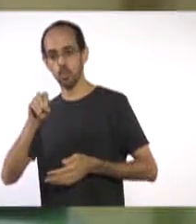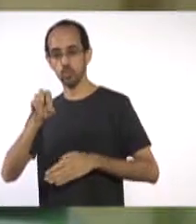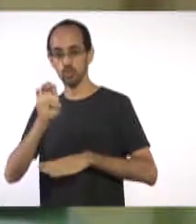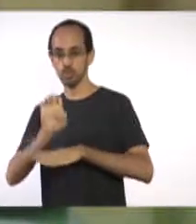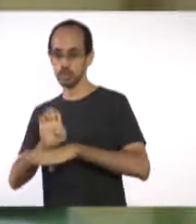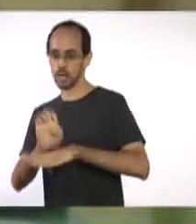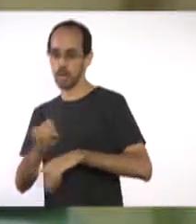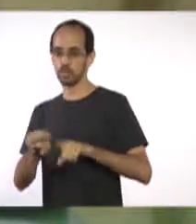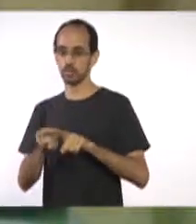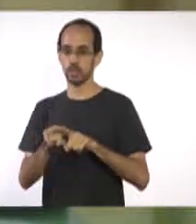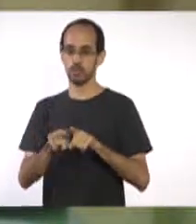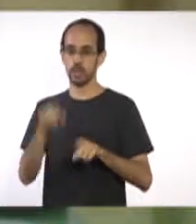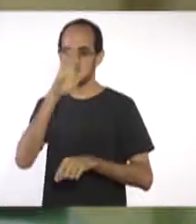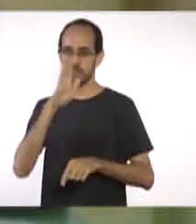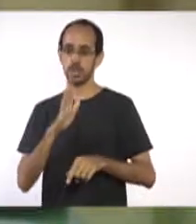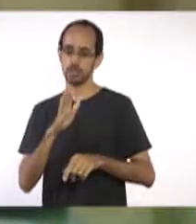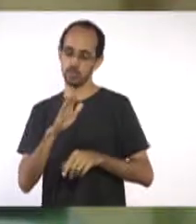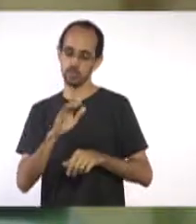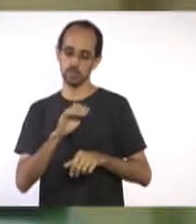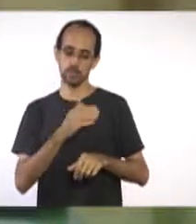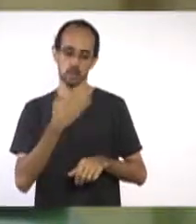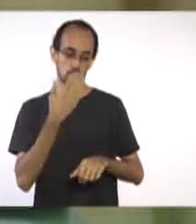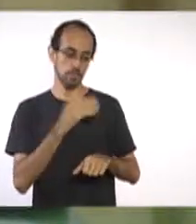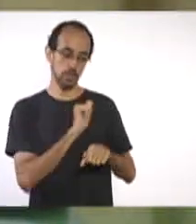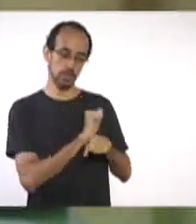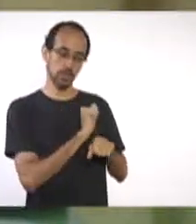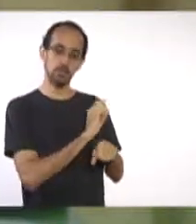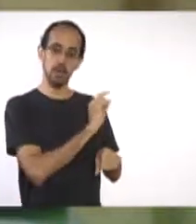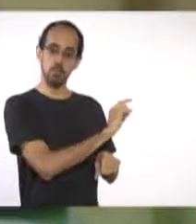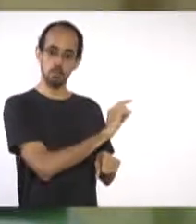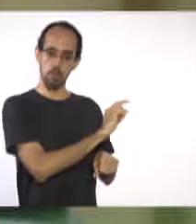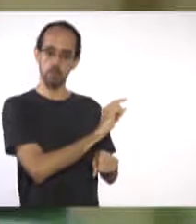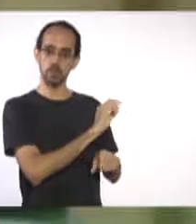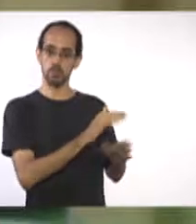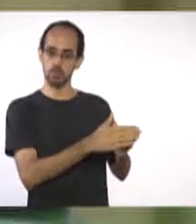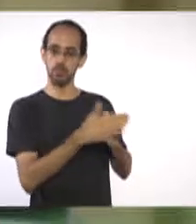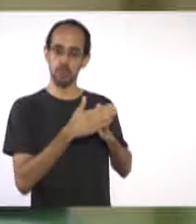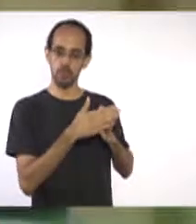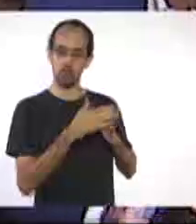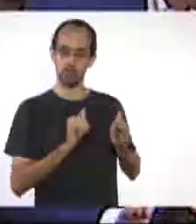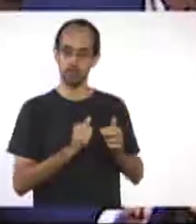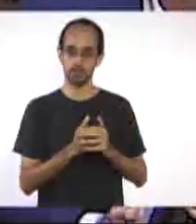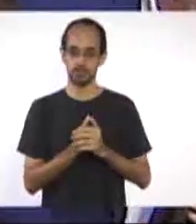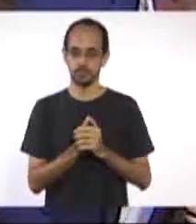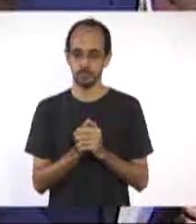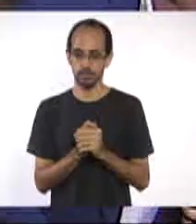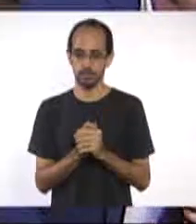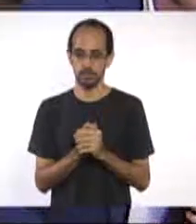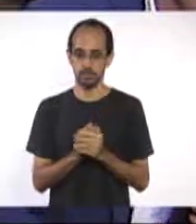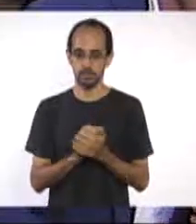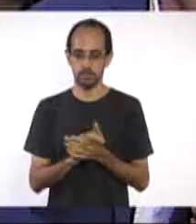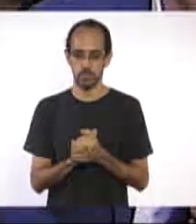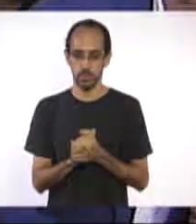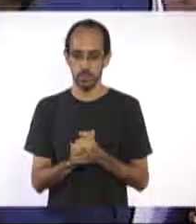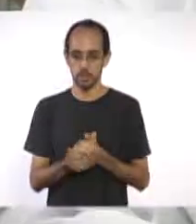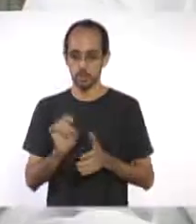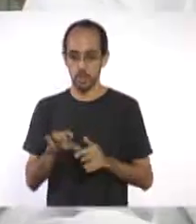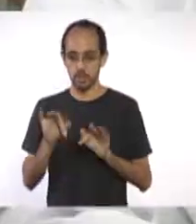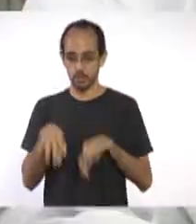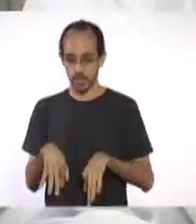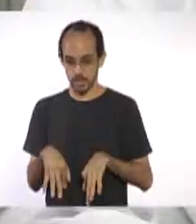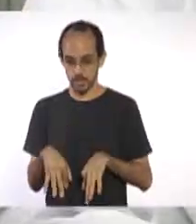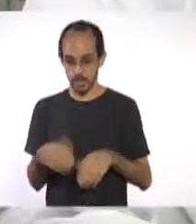Então, parte, presidente? Não, peraí. A sua questão de ordem está negada. Só para finalizar, presidente, por favor, se me permite, queria agradecer a